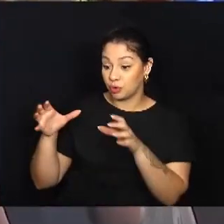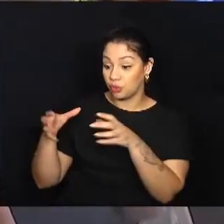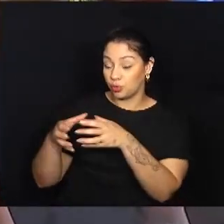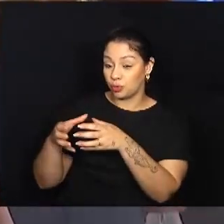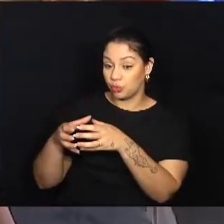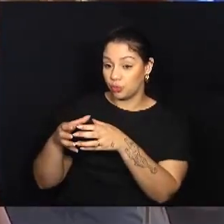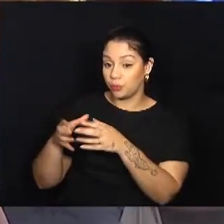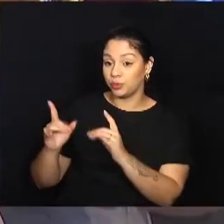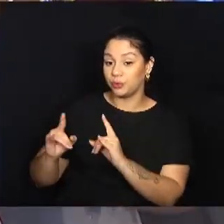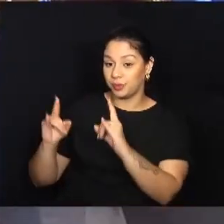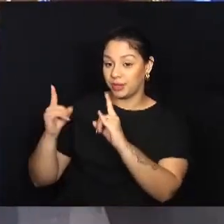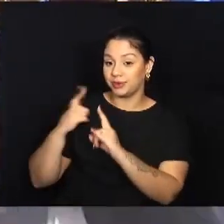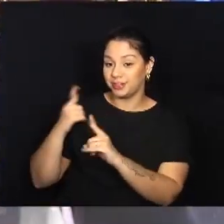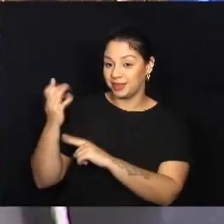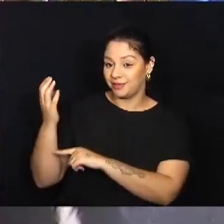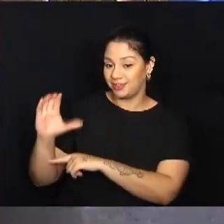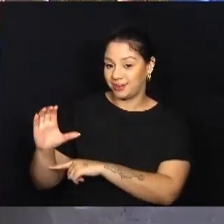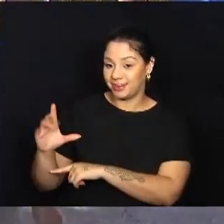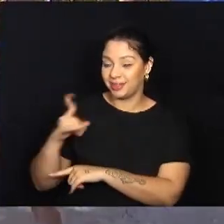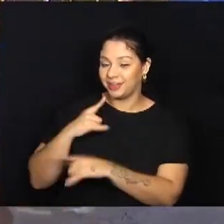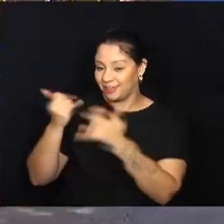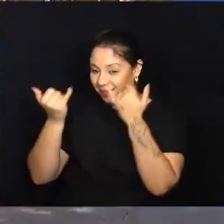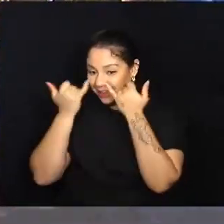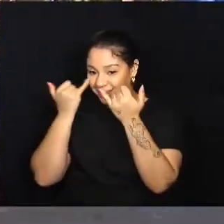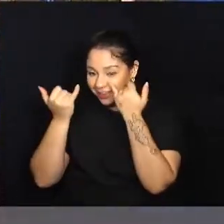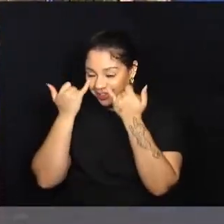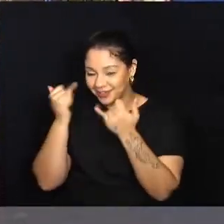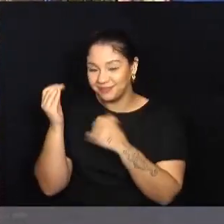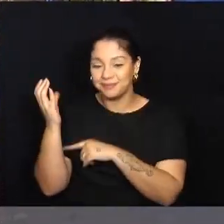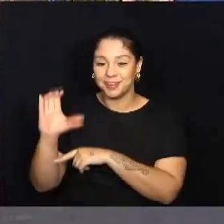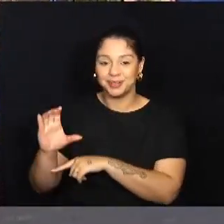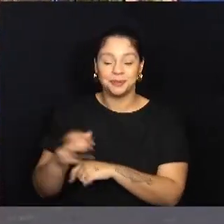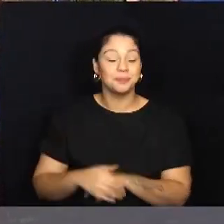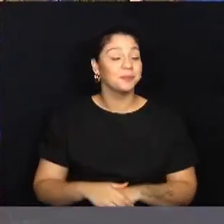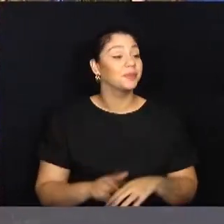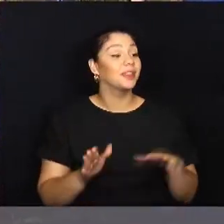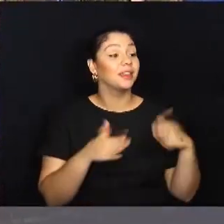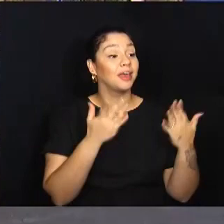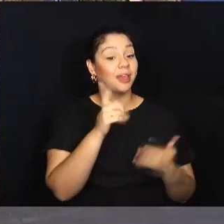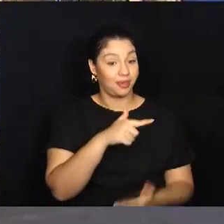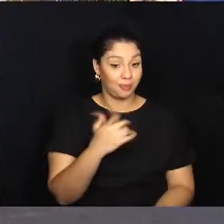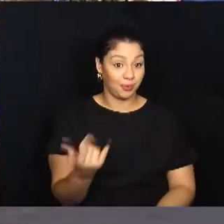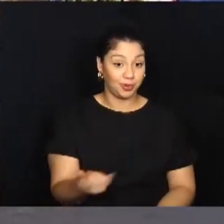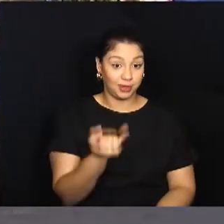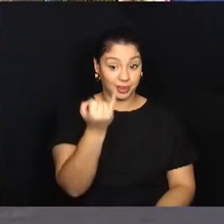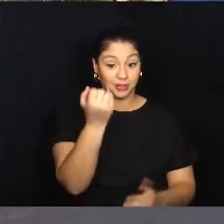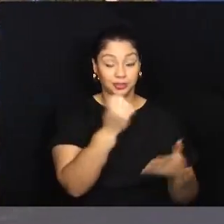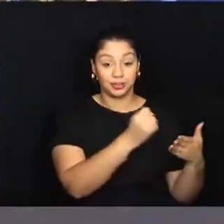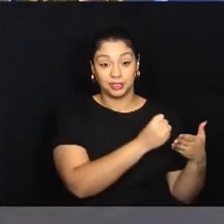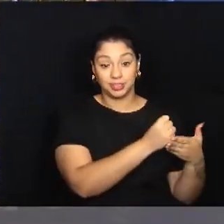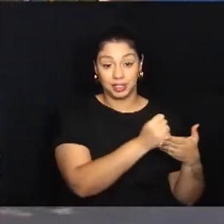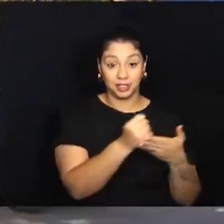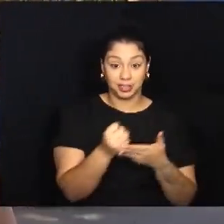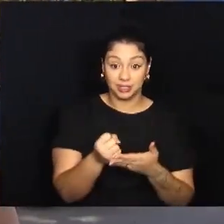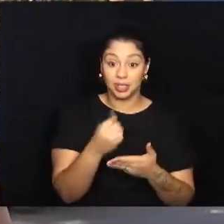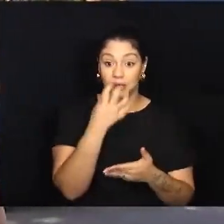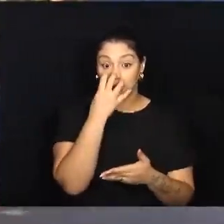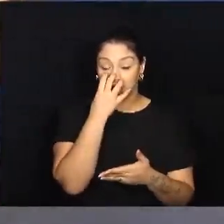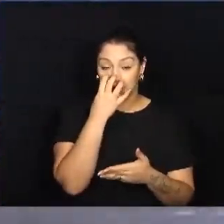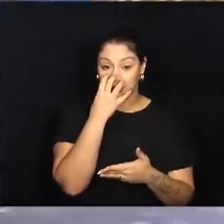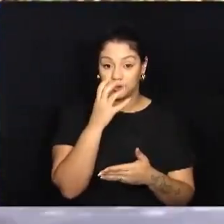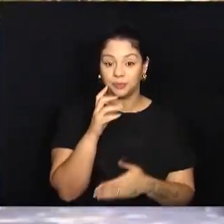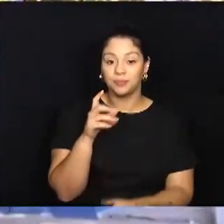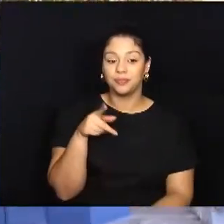condomínio que foi feito o anúncio. Boa, e qual a importância, não é, de trazer o cachorrinho Candy?